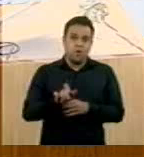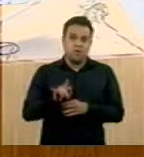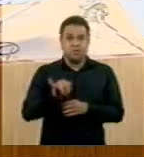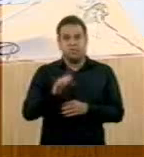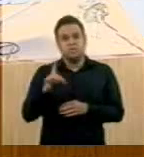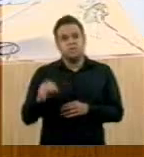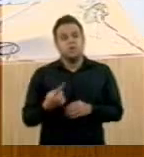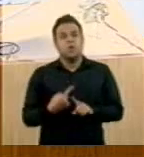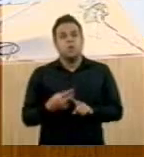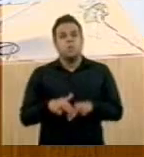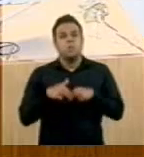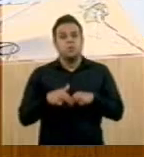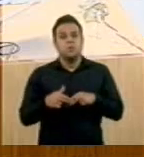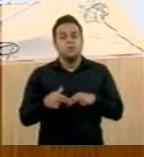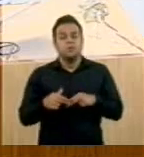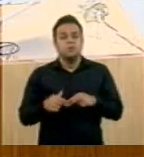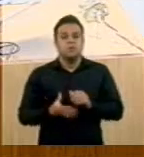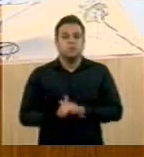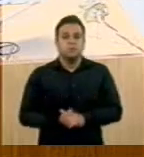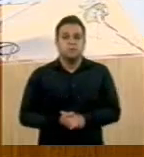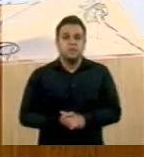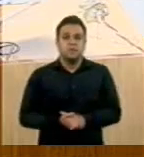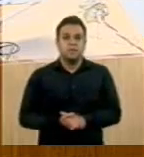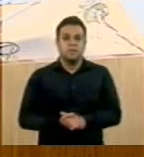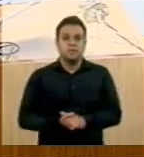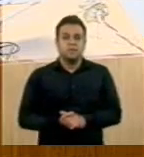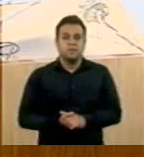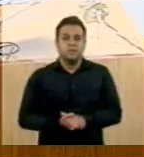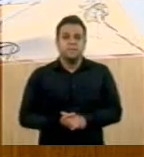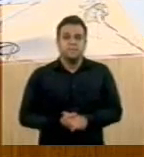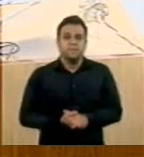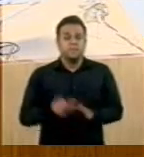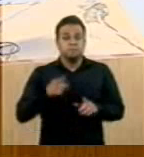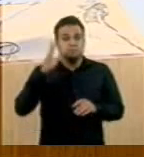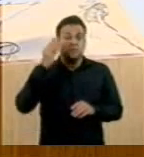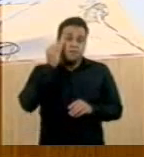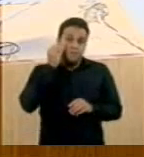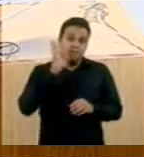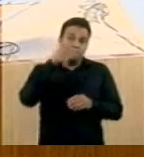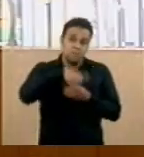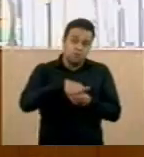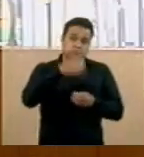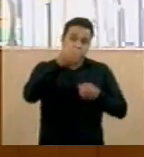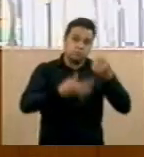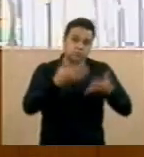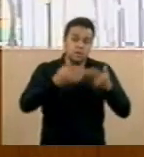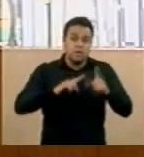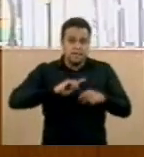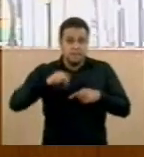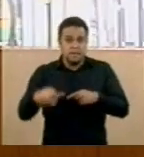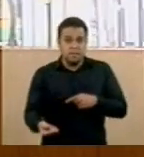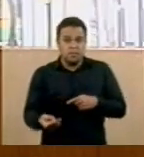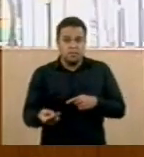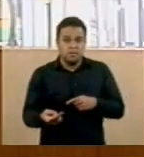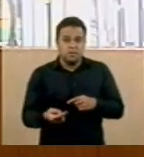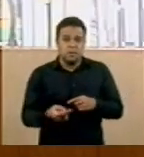de deliberação. Então, vou acatar a sugestão do ministro Marco Aurélio, de Vossa Excelência, e adentro ao voto, e depois, eventualmente, voltamos